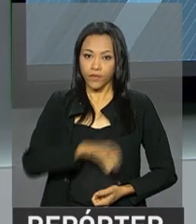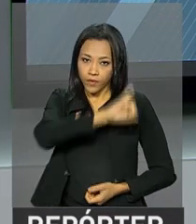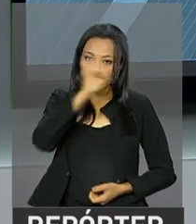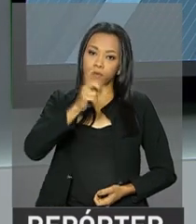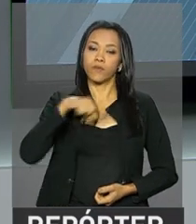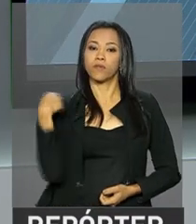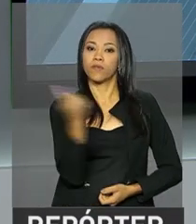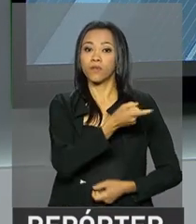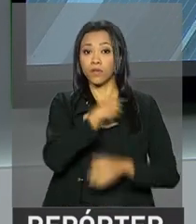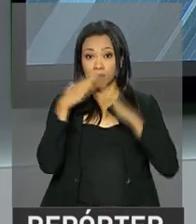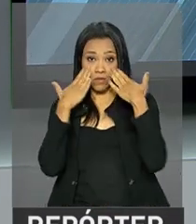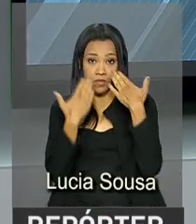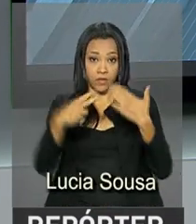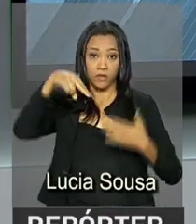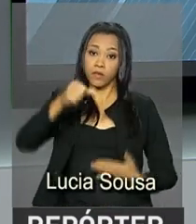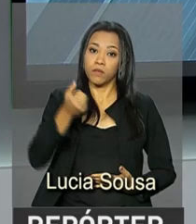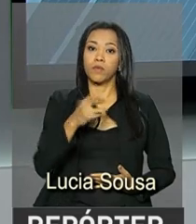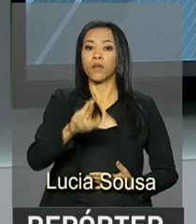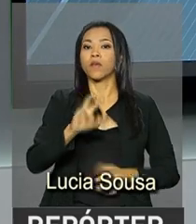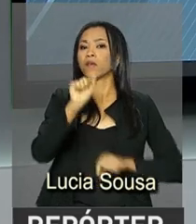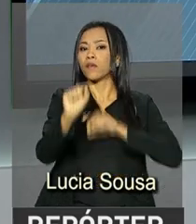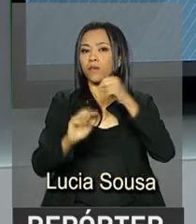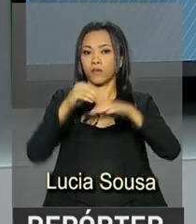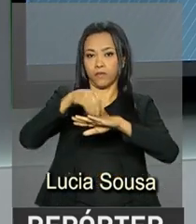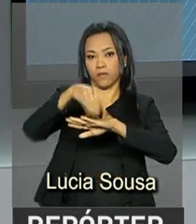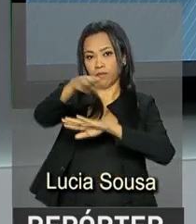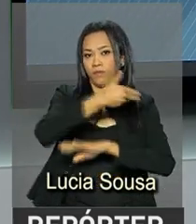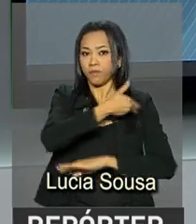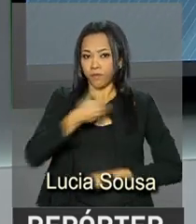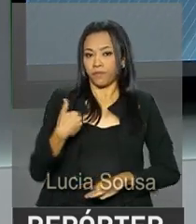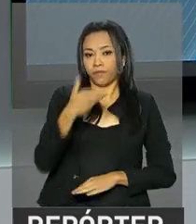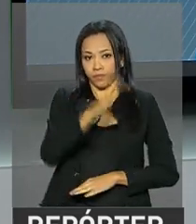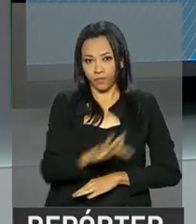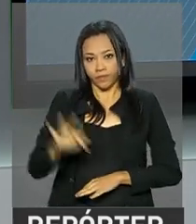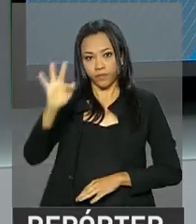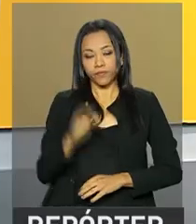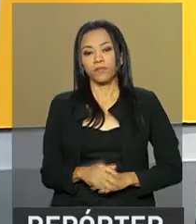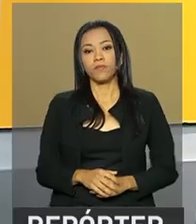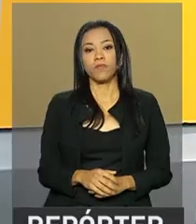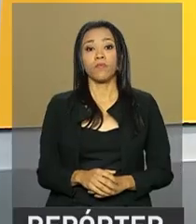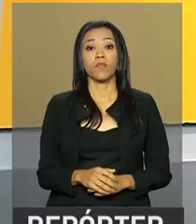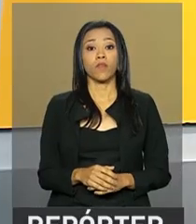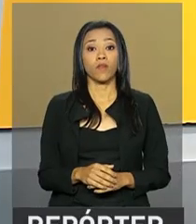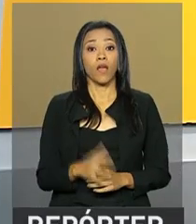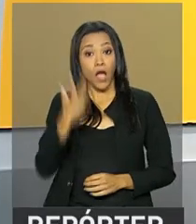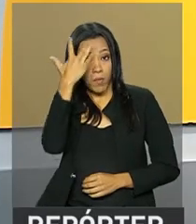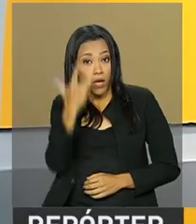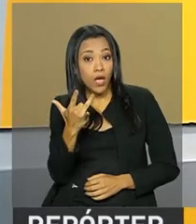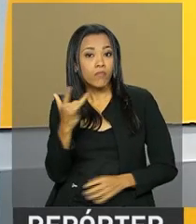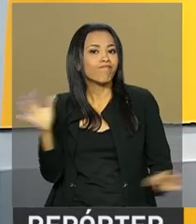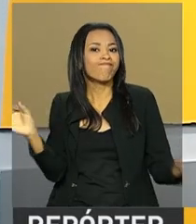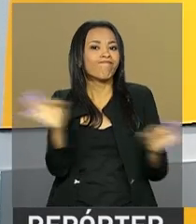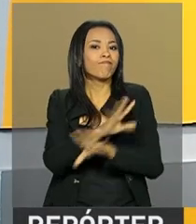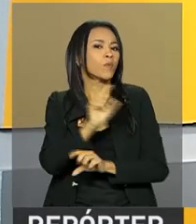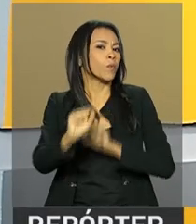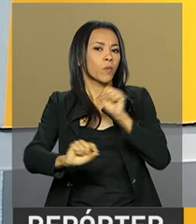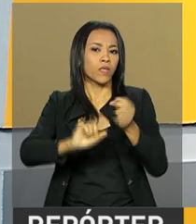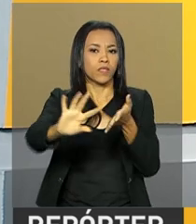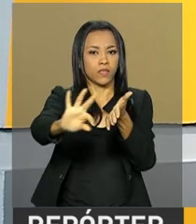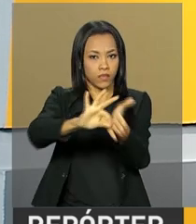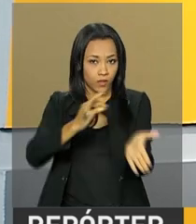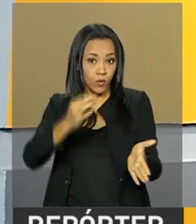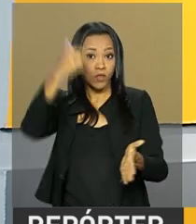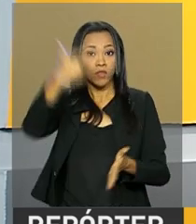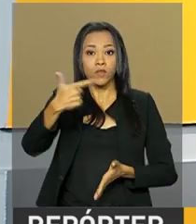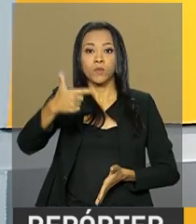Olá, estamos de volta com mais uma edição do Repórter NBR e as notícias do governo federal. Terminam amanhã as inscrições para